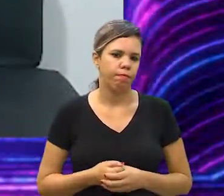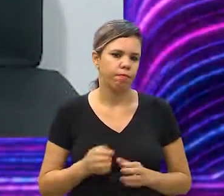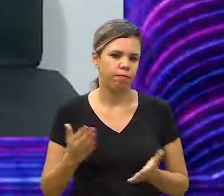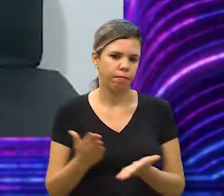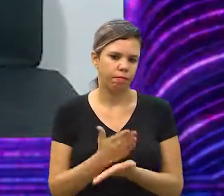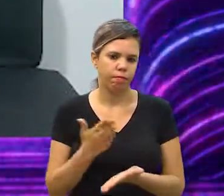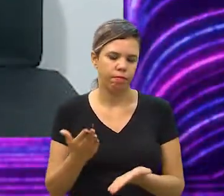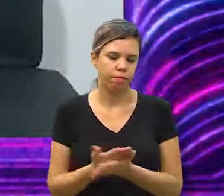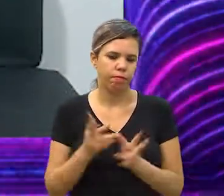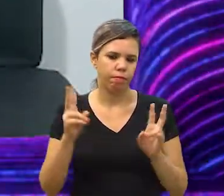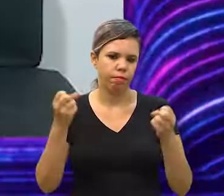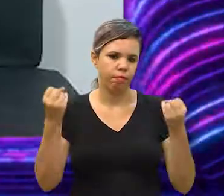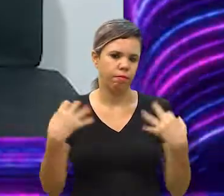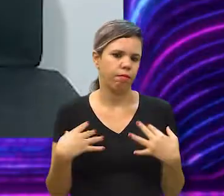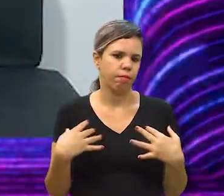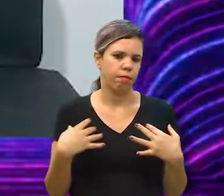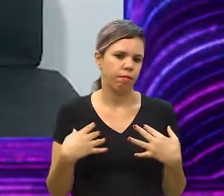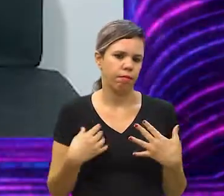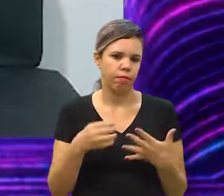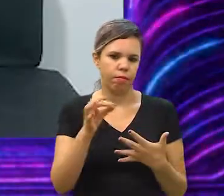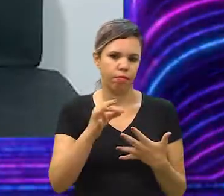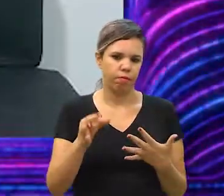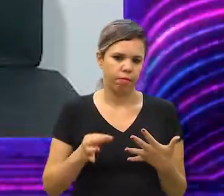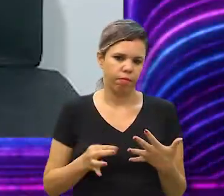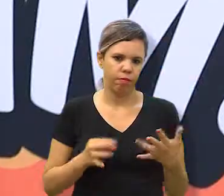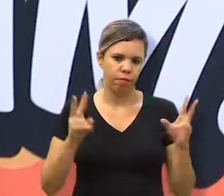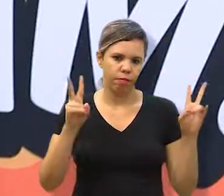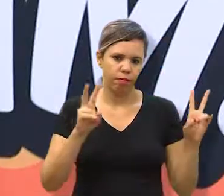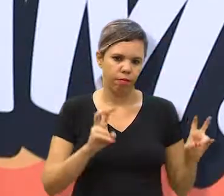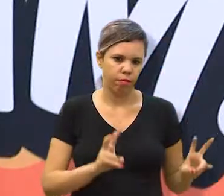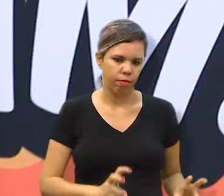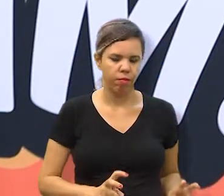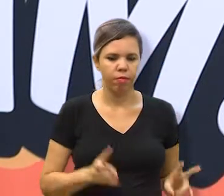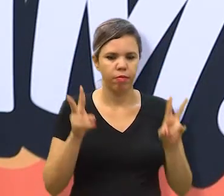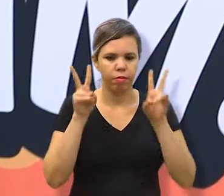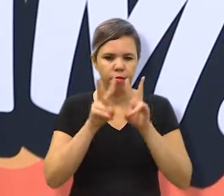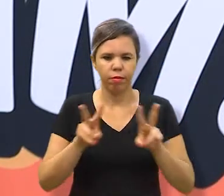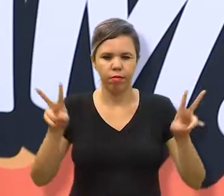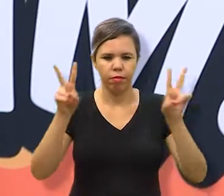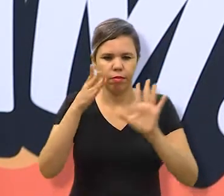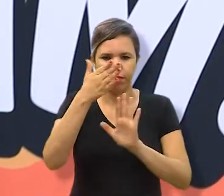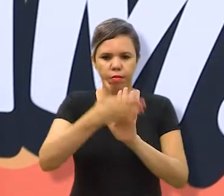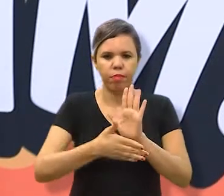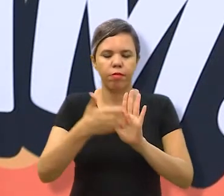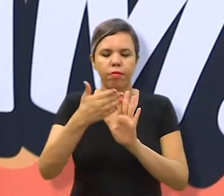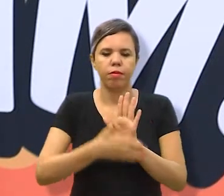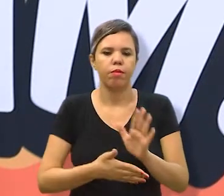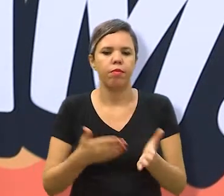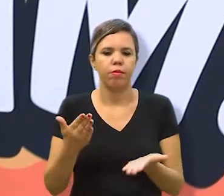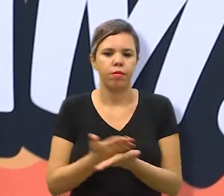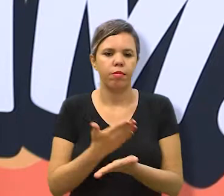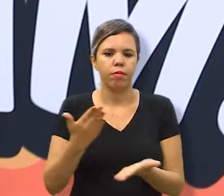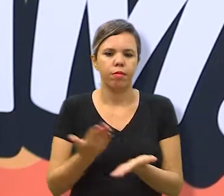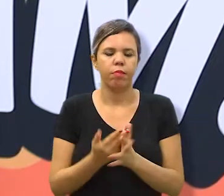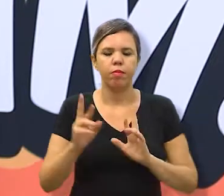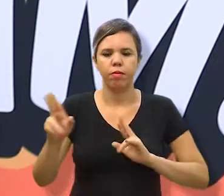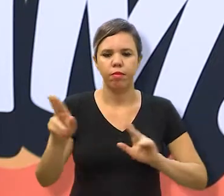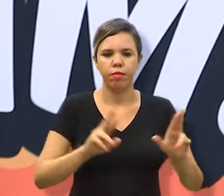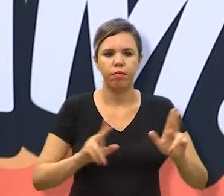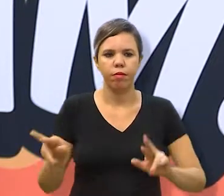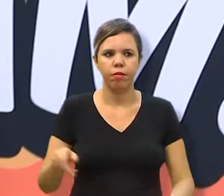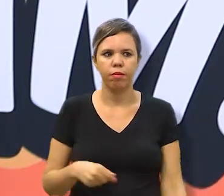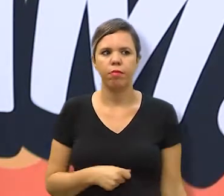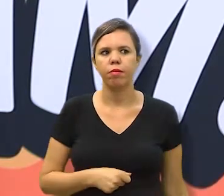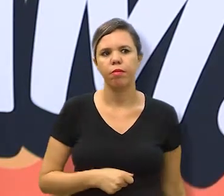Fresca aborda não só isso, né? Mas é um dos assuntos. É super visível nas capas a